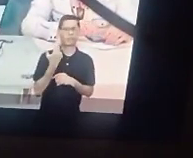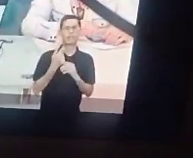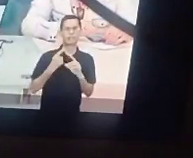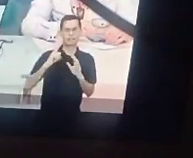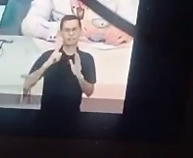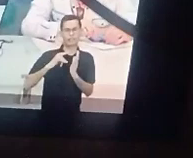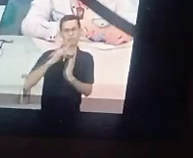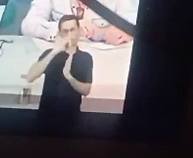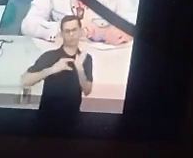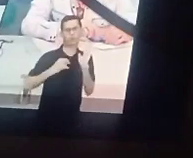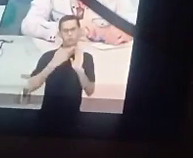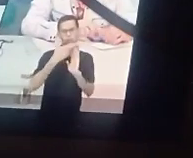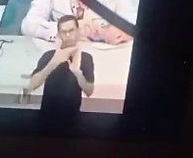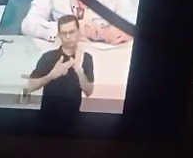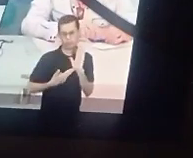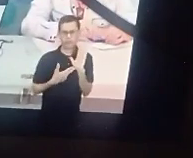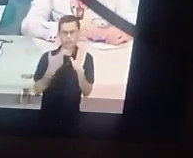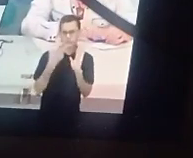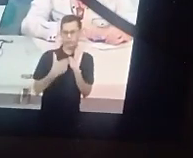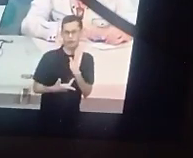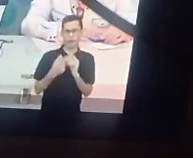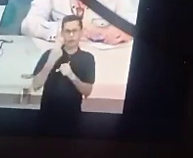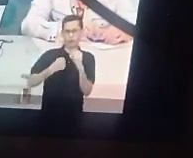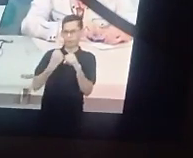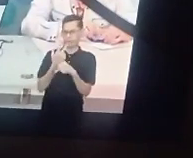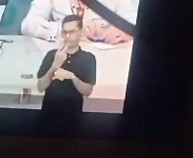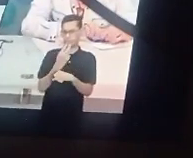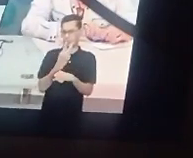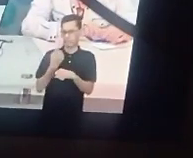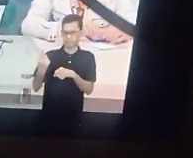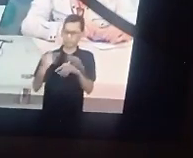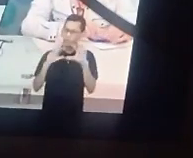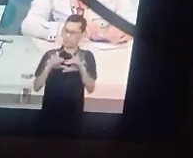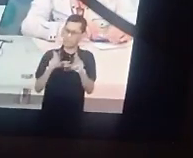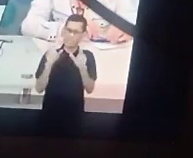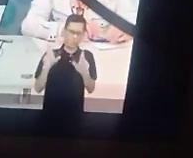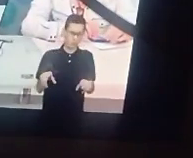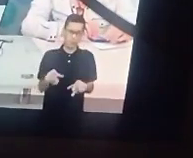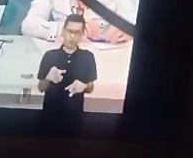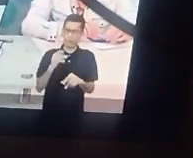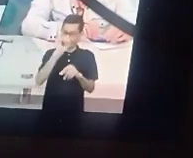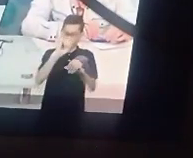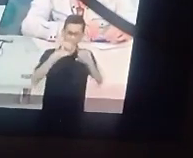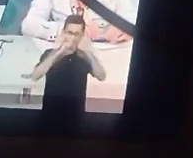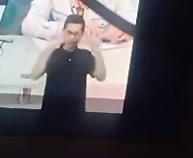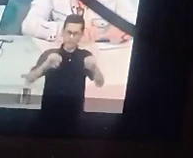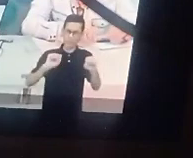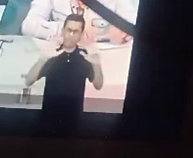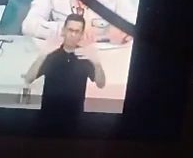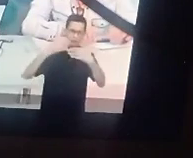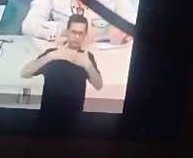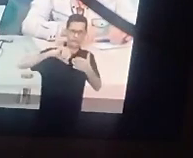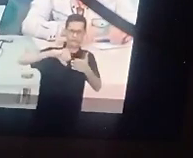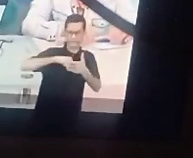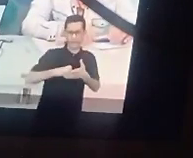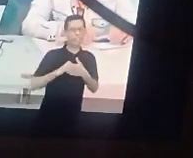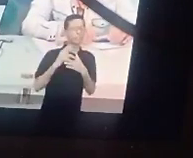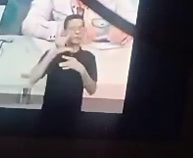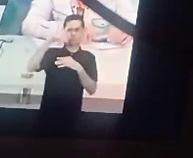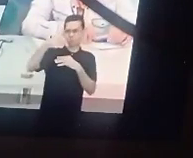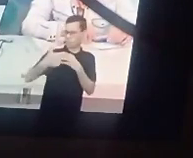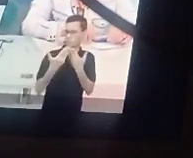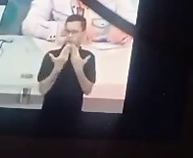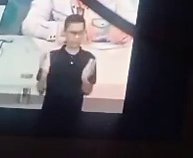ano passado também foi assim. Quando a gente fecha o sistema, já não permite mais interposição de recurso e